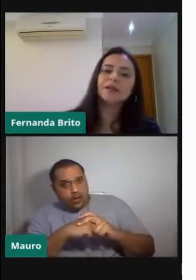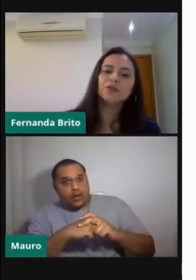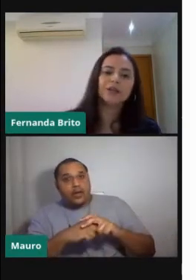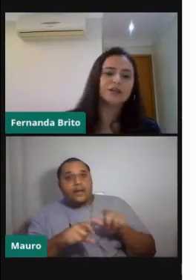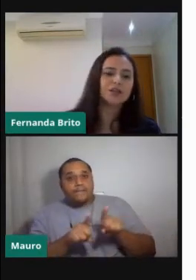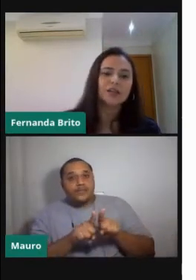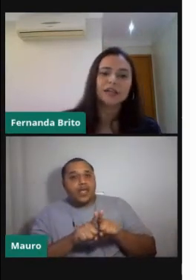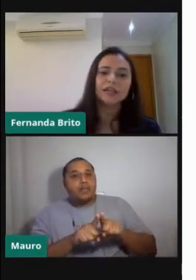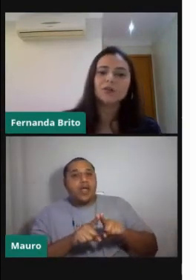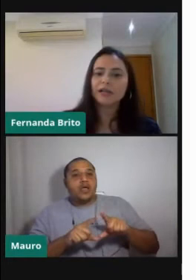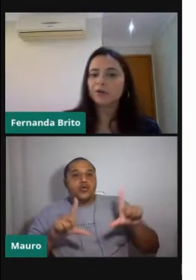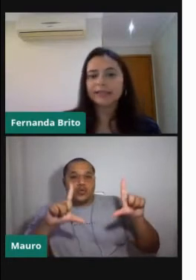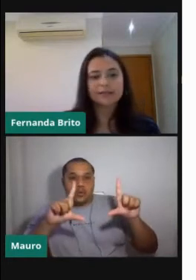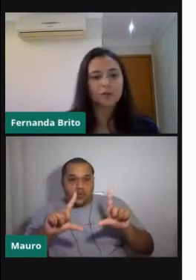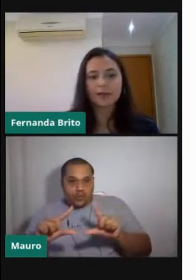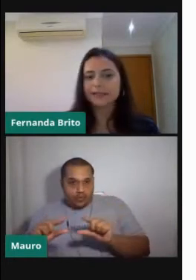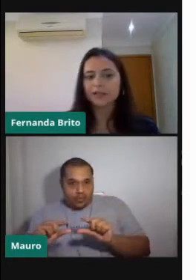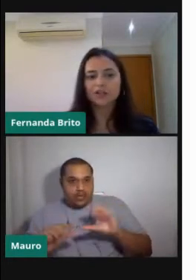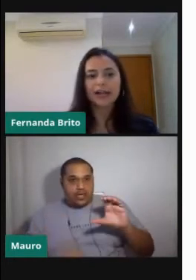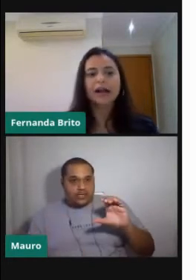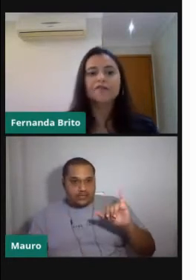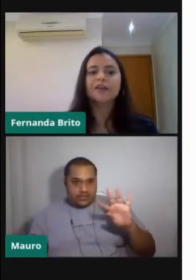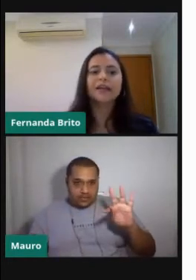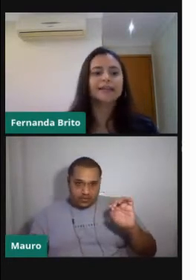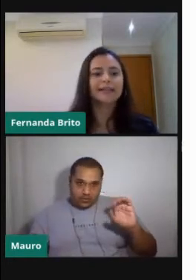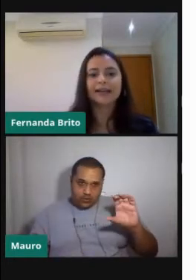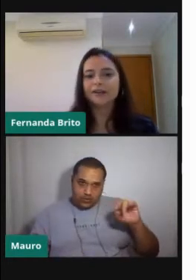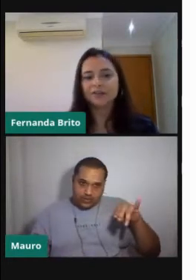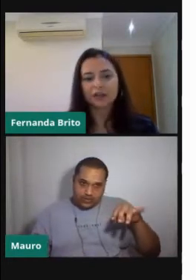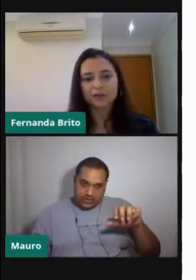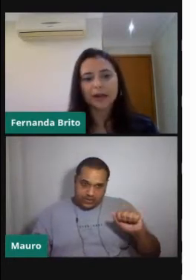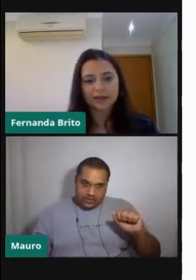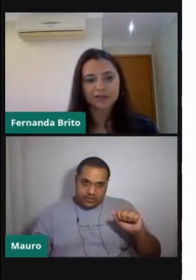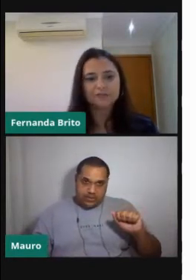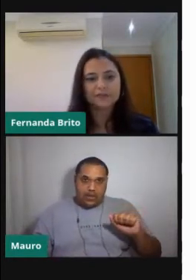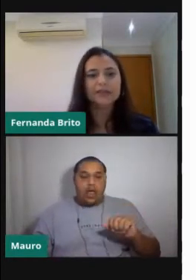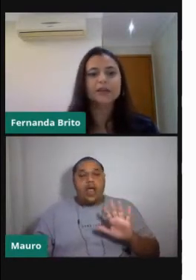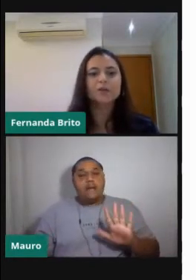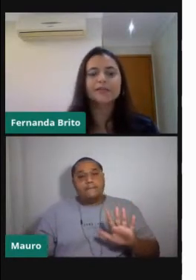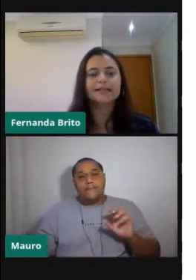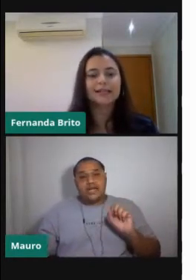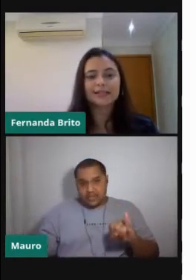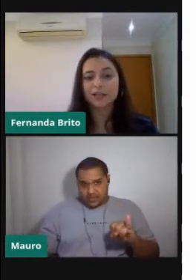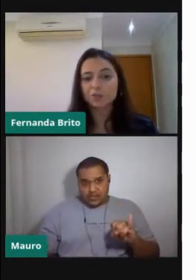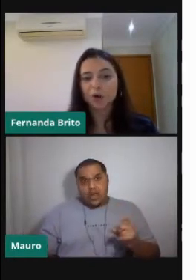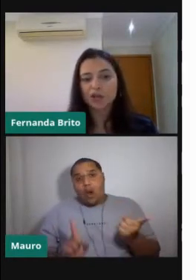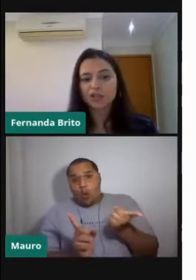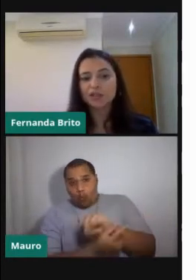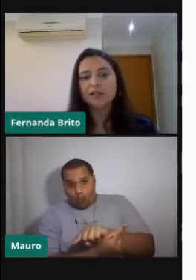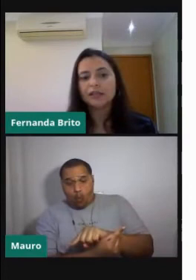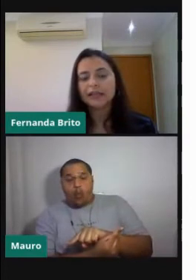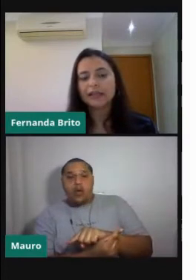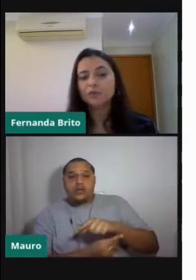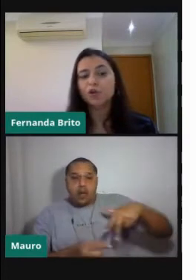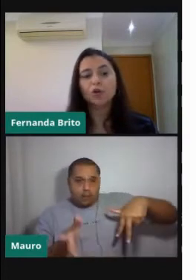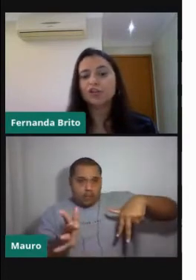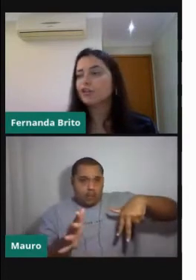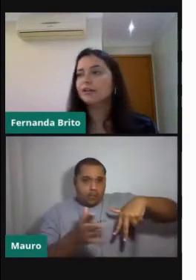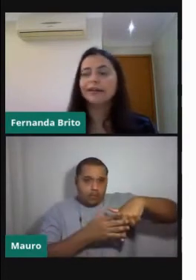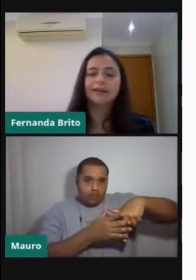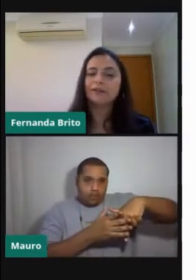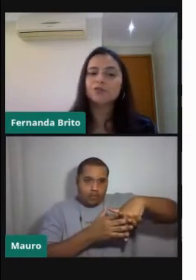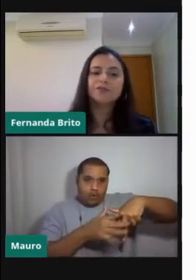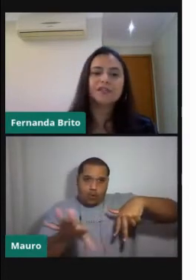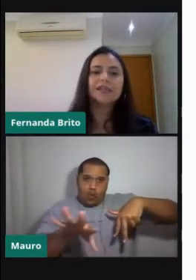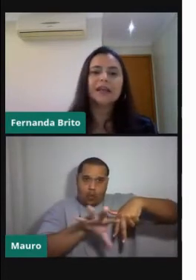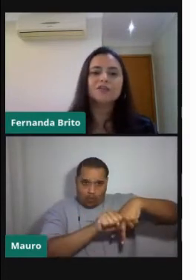citocinas inflamatórias. E o que acontece com o paciente grave é que essa carga viral não baixa, né? O que acontece é que essa resposta